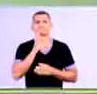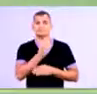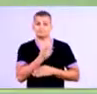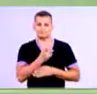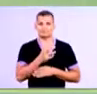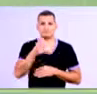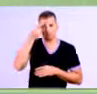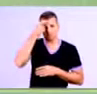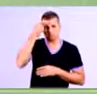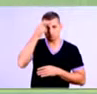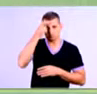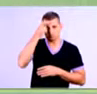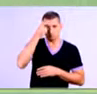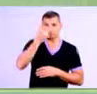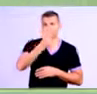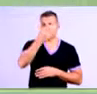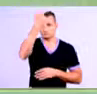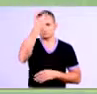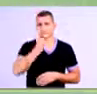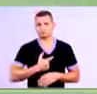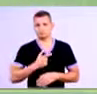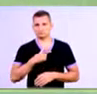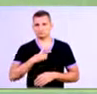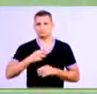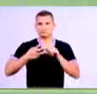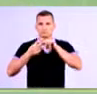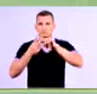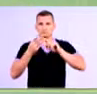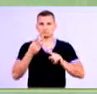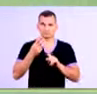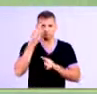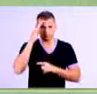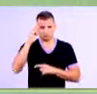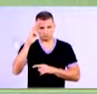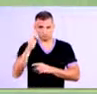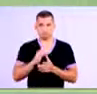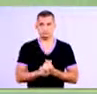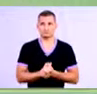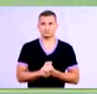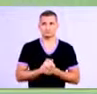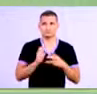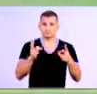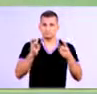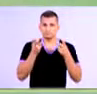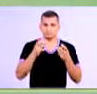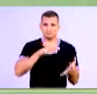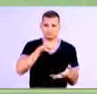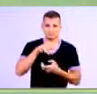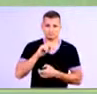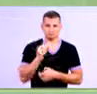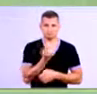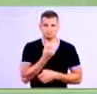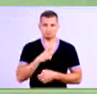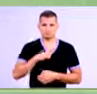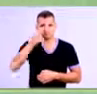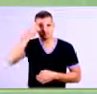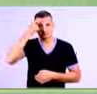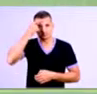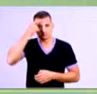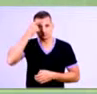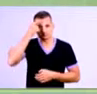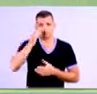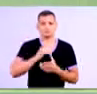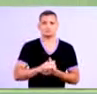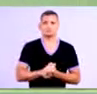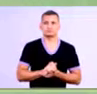ser humano, ela se baseia nesses 3 princípios. Pela percepção do mundo que nós temos consciência, através da